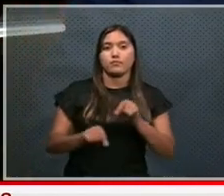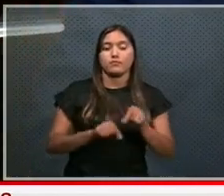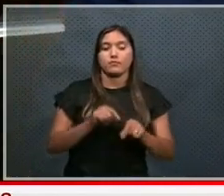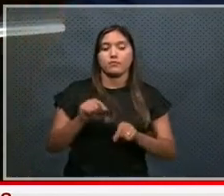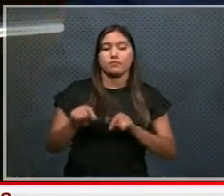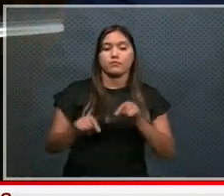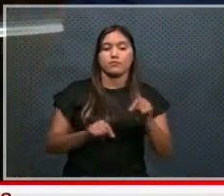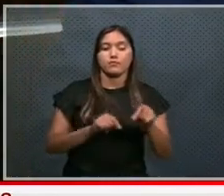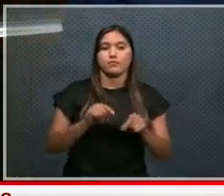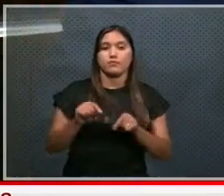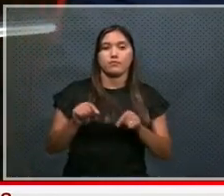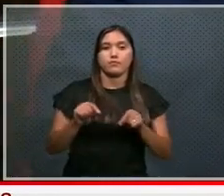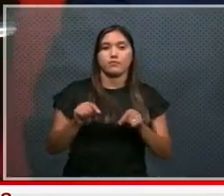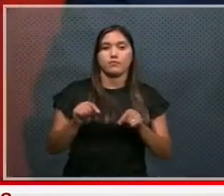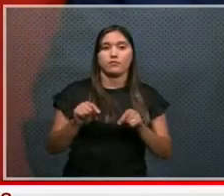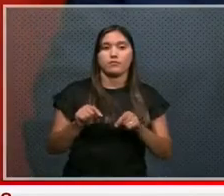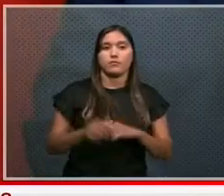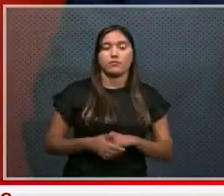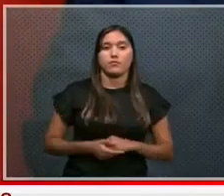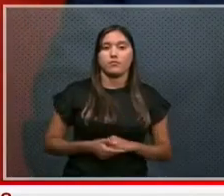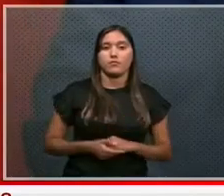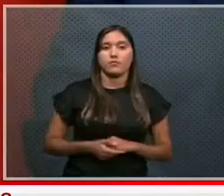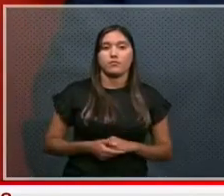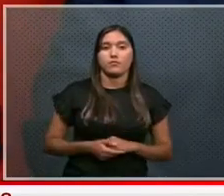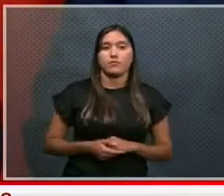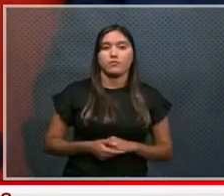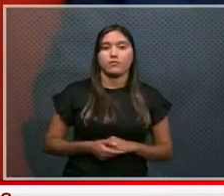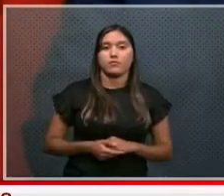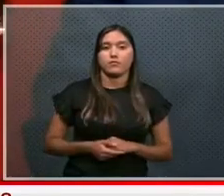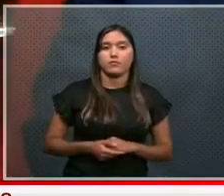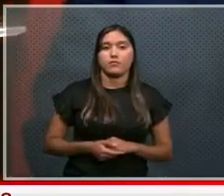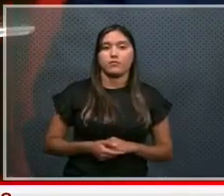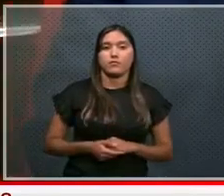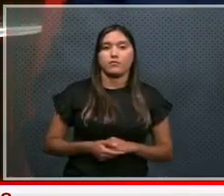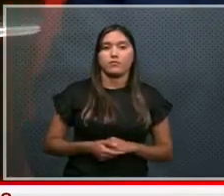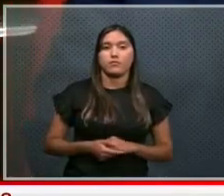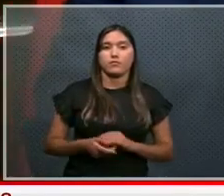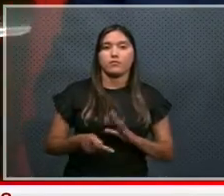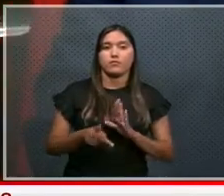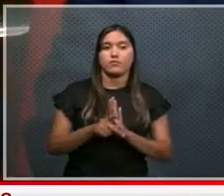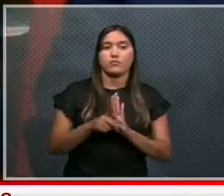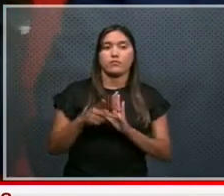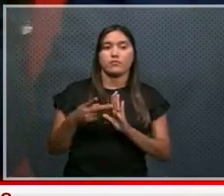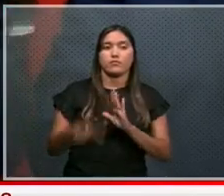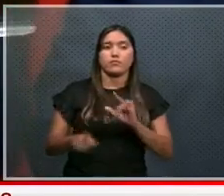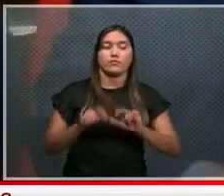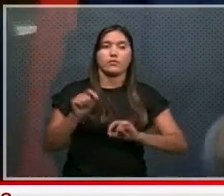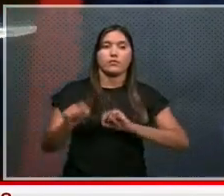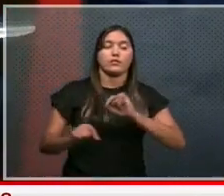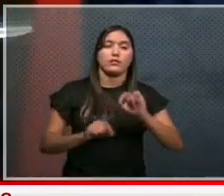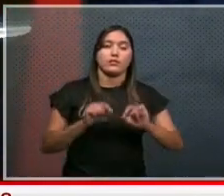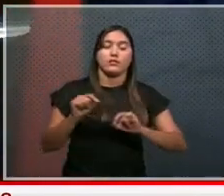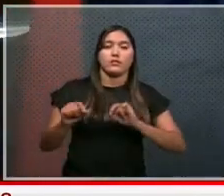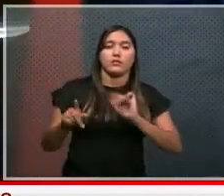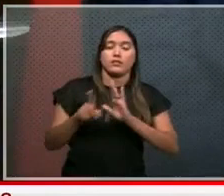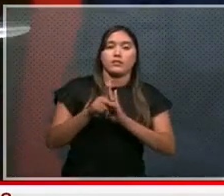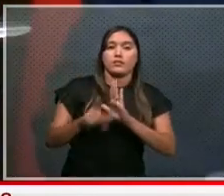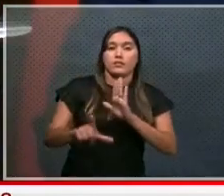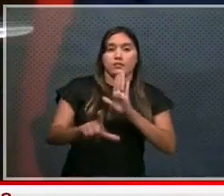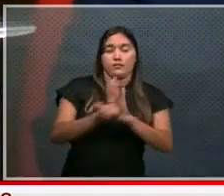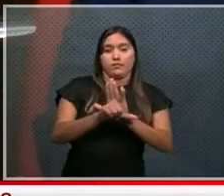do estado para não discutimos a implementação desta lei eu acho que se a gente pegar esta